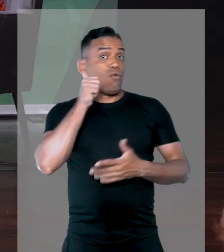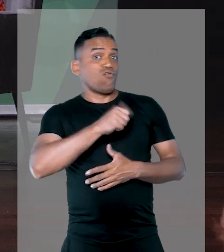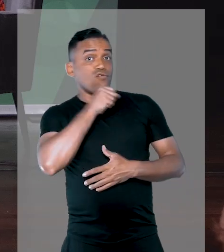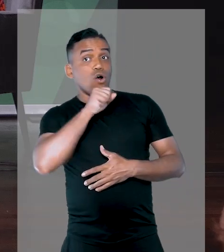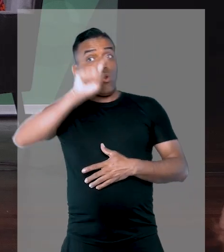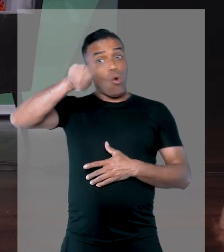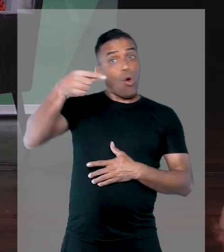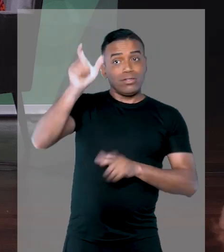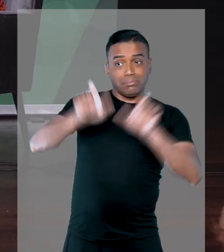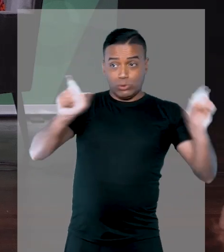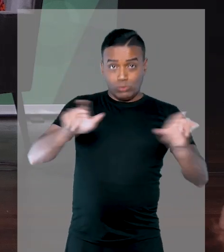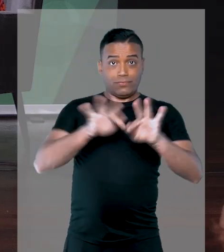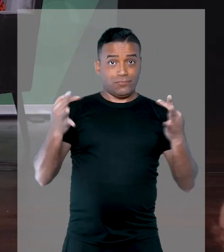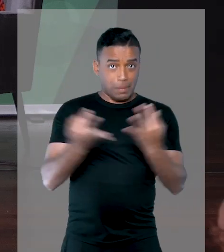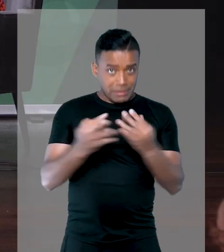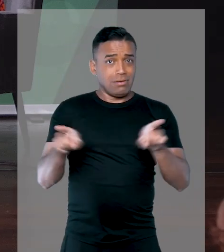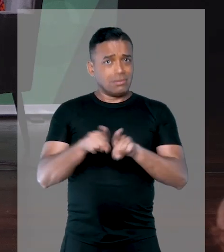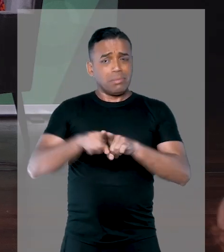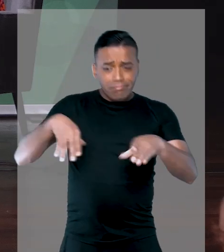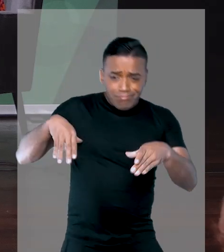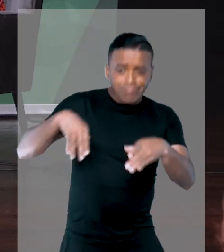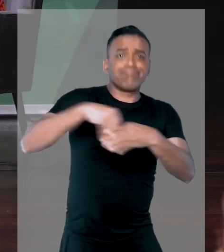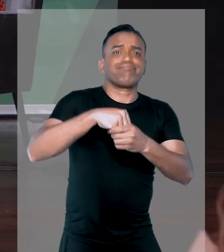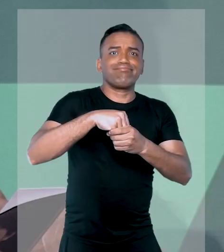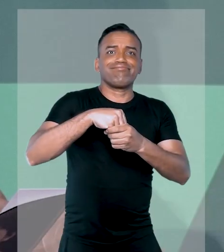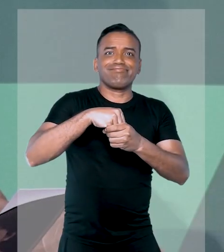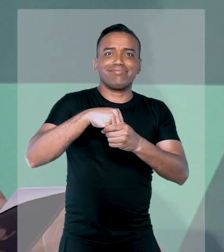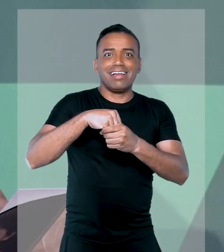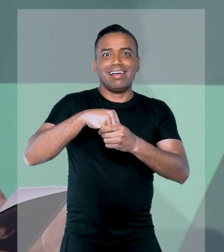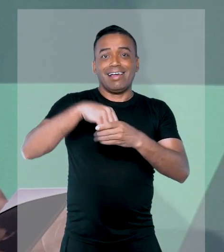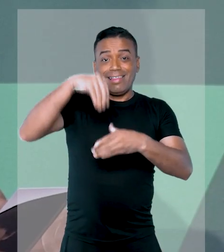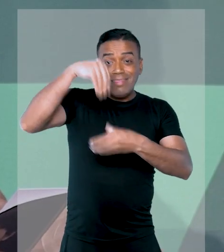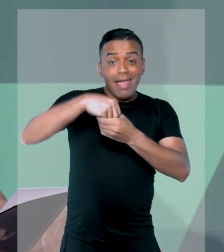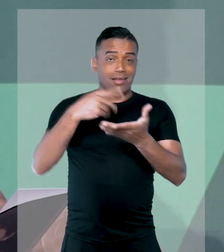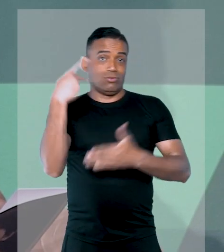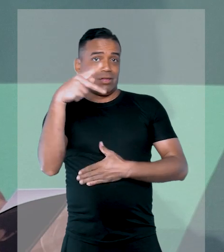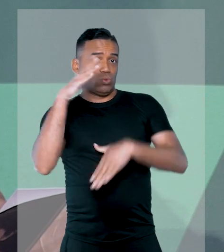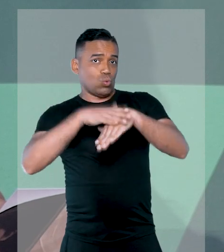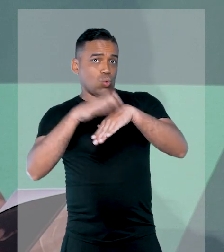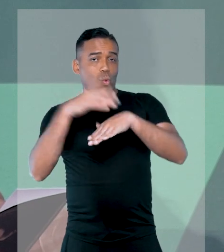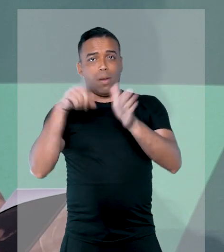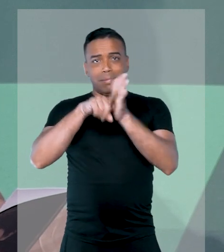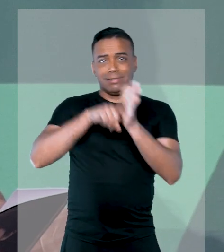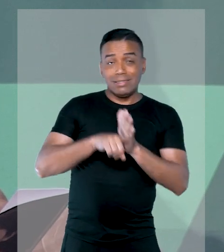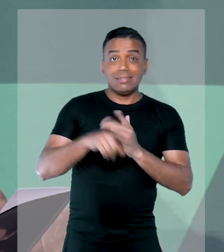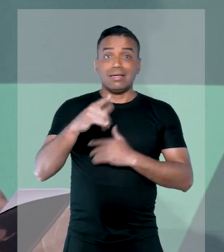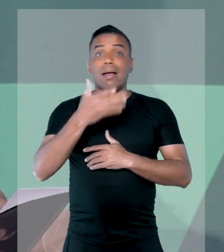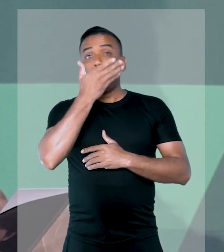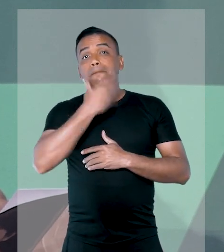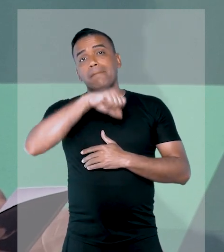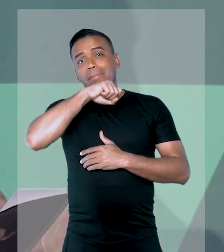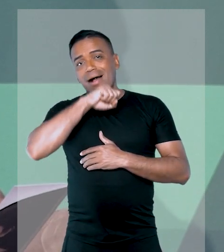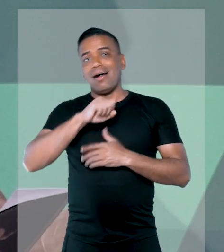pelo que eu vi no livro também, fizeram parte, né, dessa pesquisa sua. Seu pai,